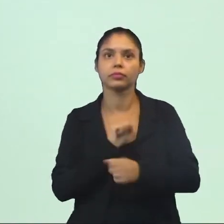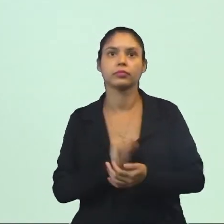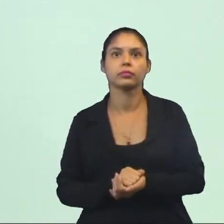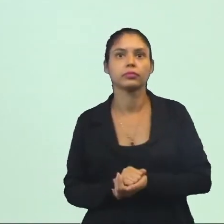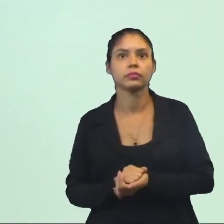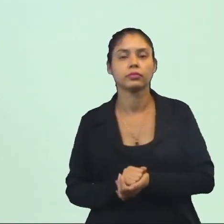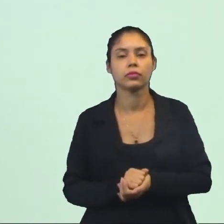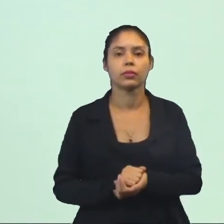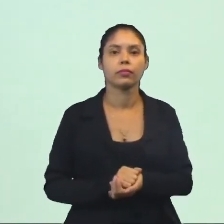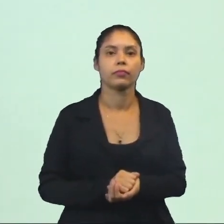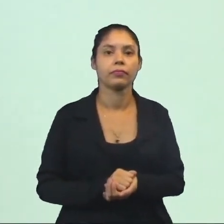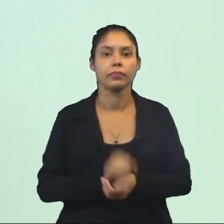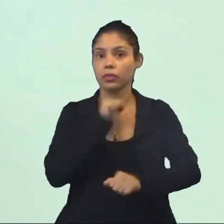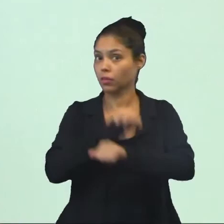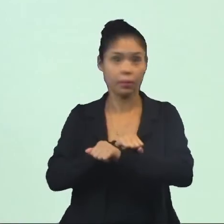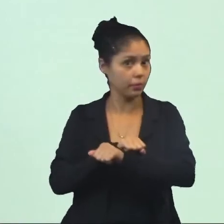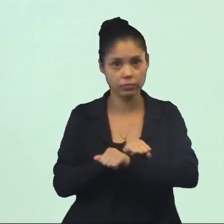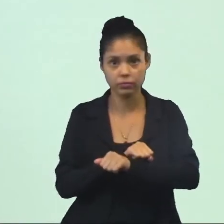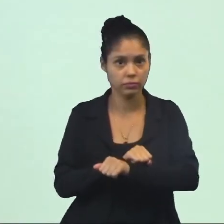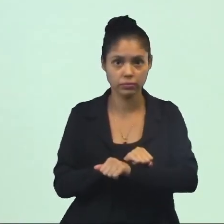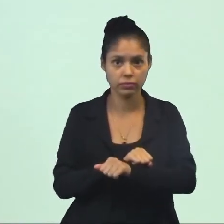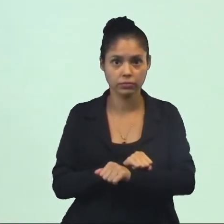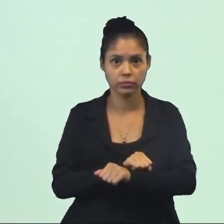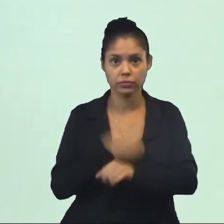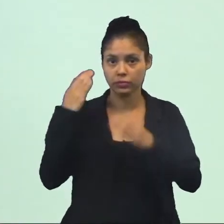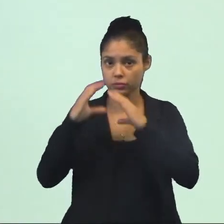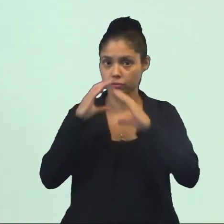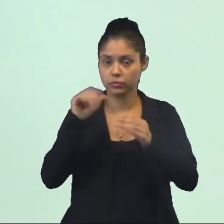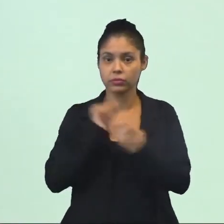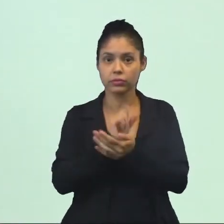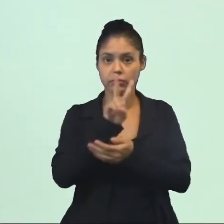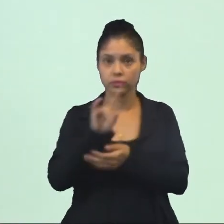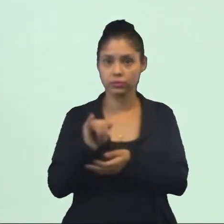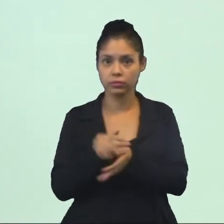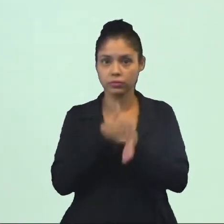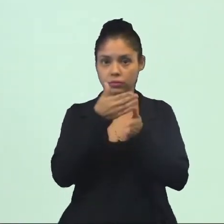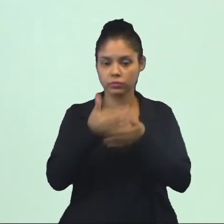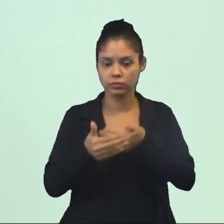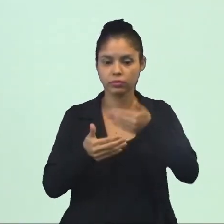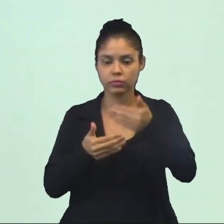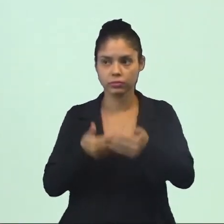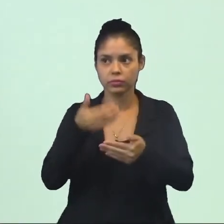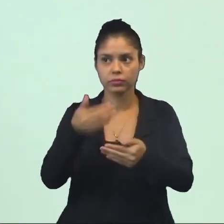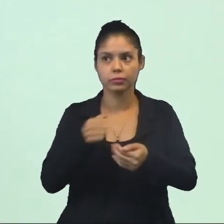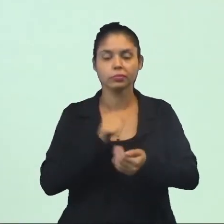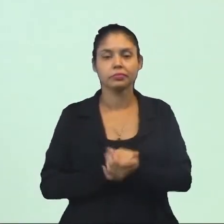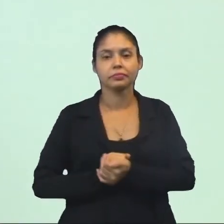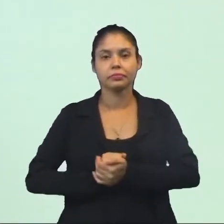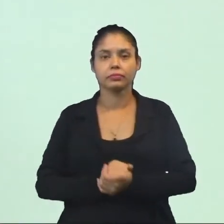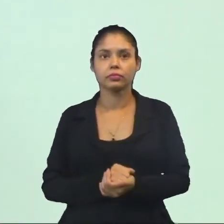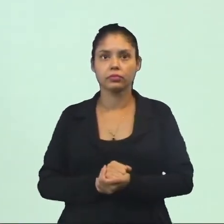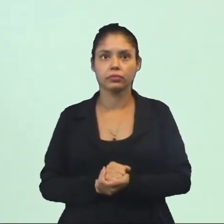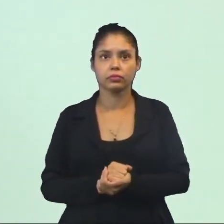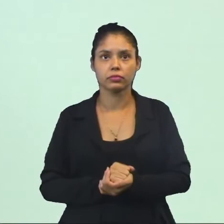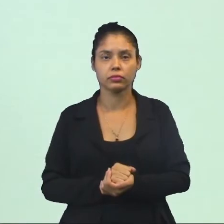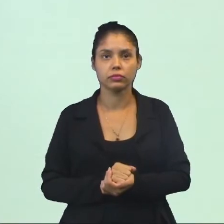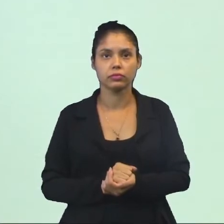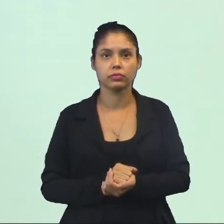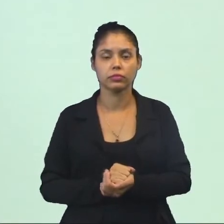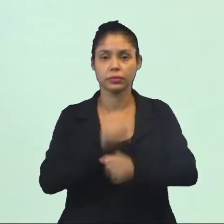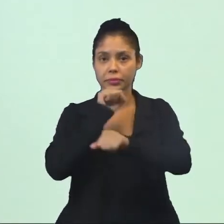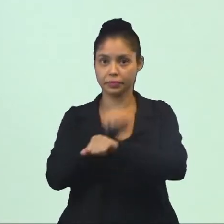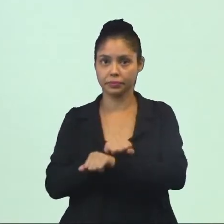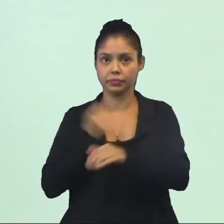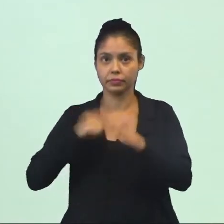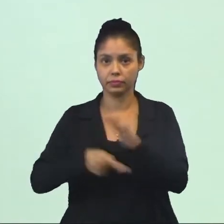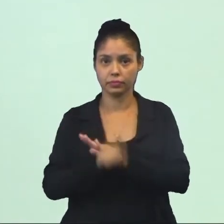quer dizer que você não vai parar de tocar não vai parar de cantar Mas você vai estar contando mentalmente ali e que